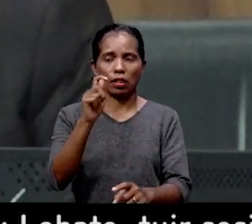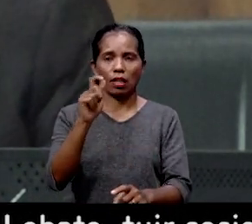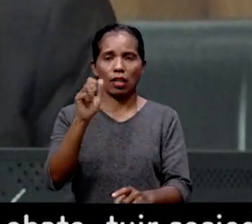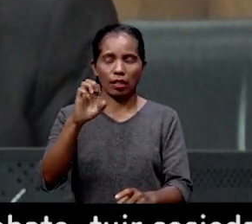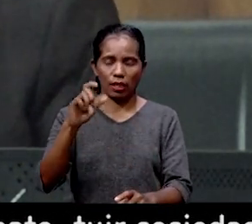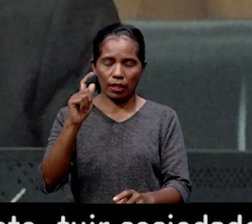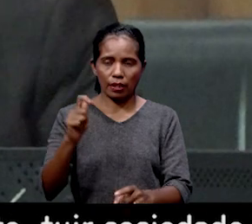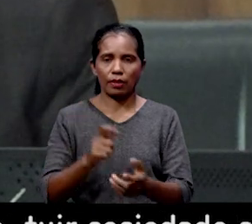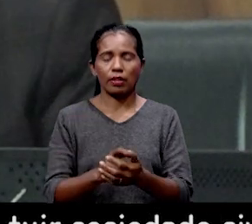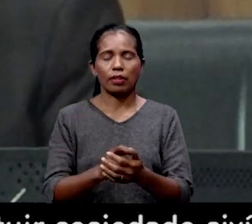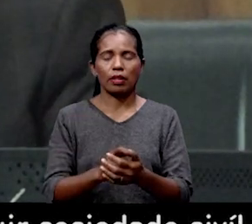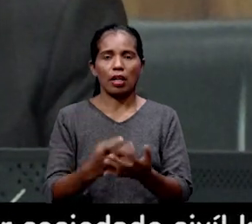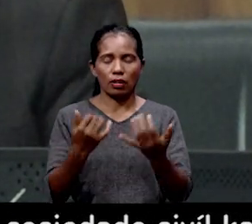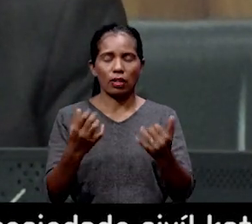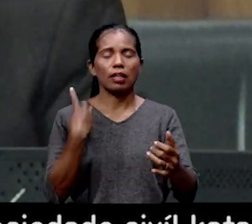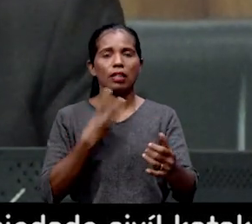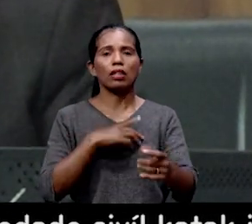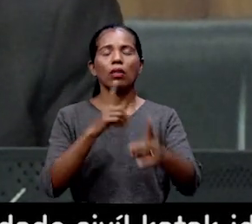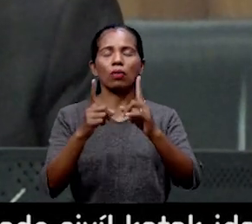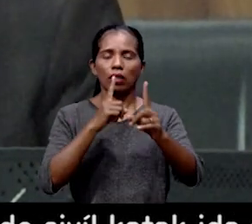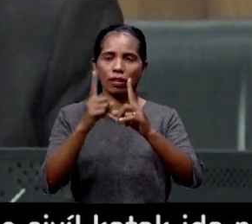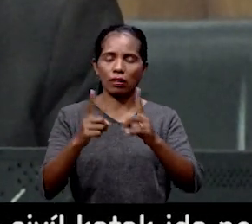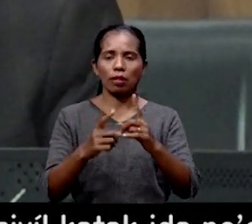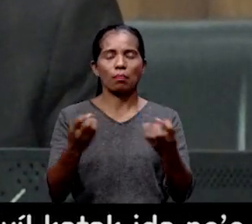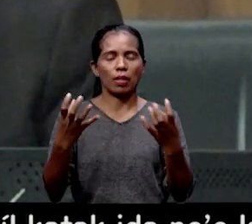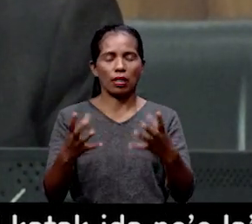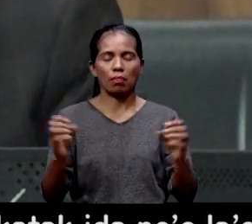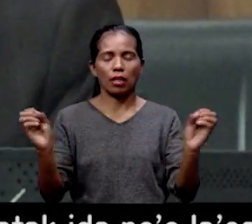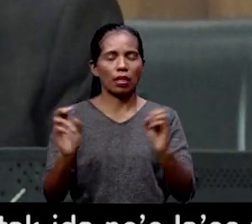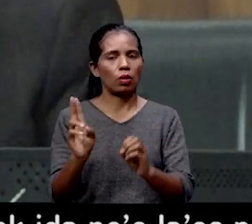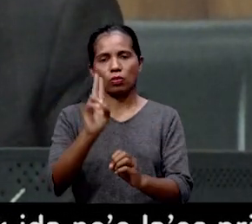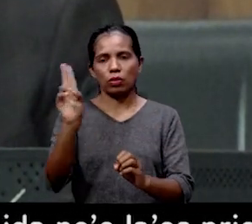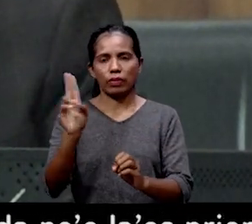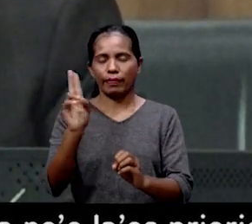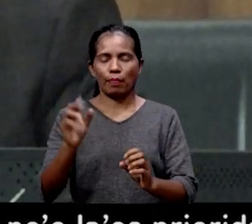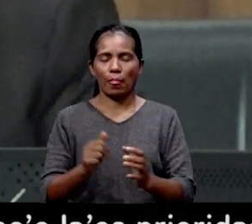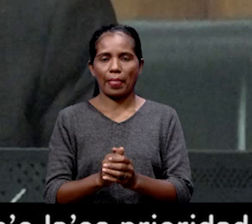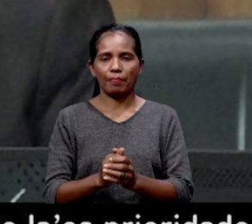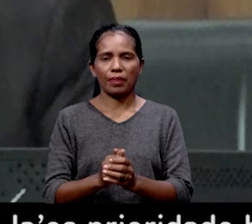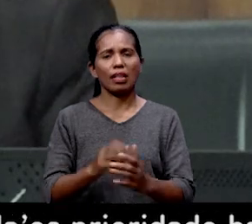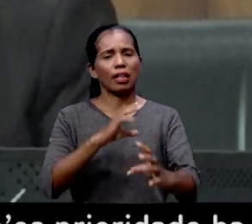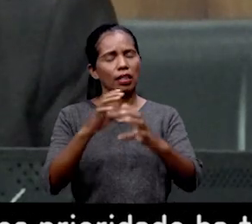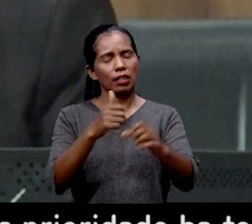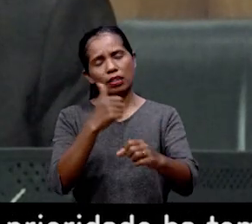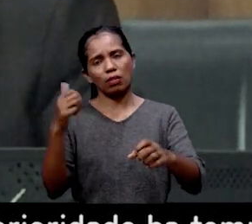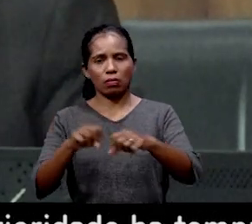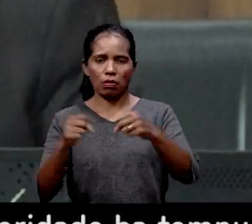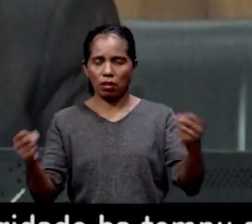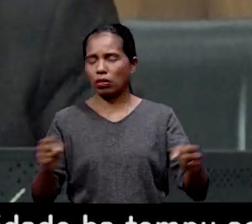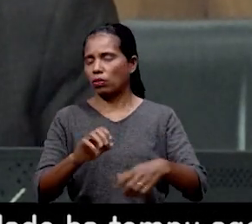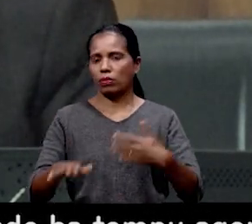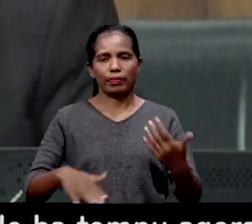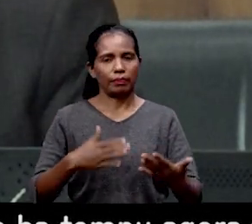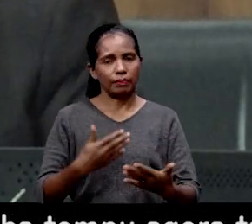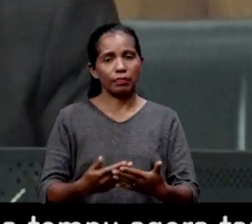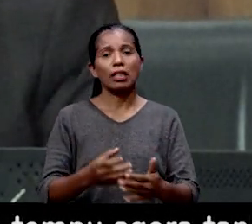tersira legislatura ni be ohi ita kolia nemos barak ma lapakan. Balu ate be rahun tota.